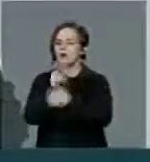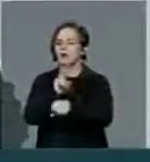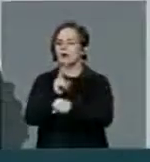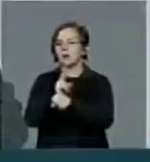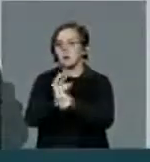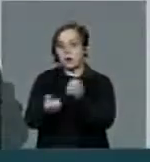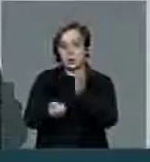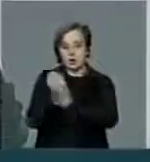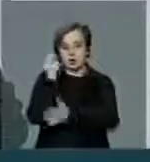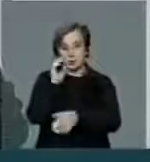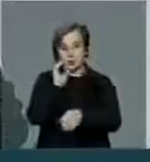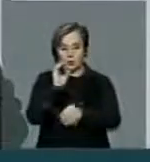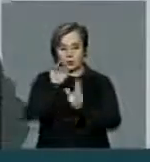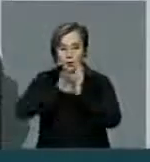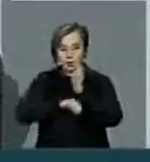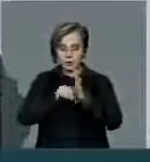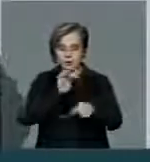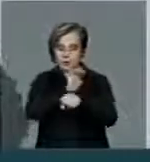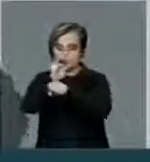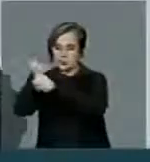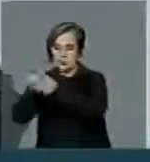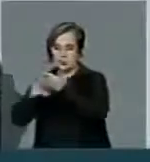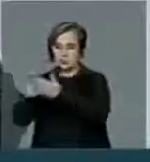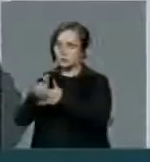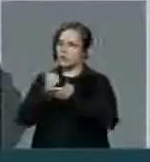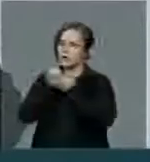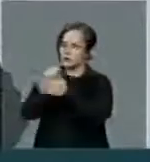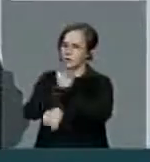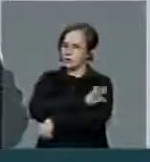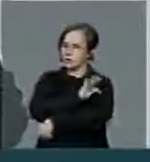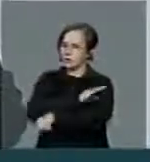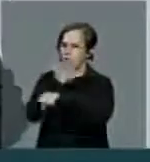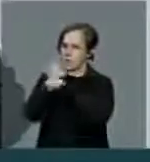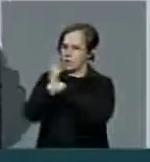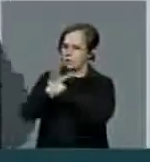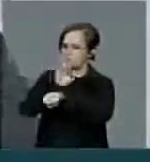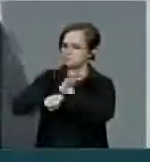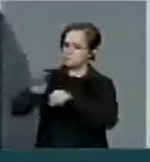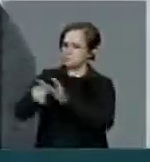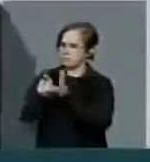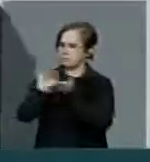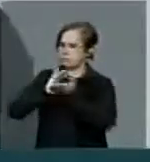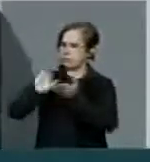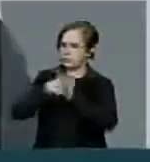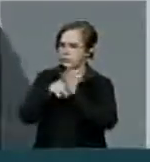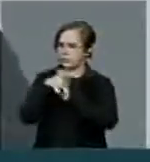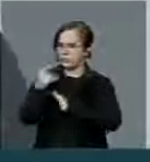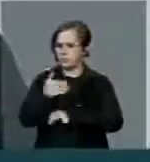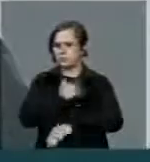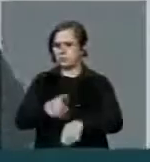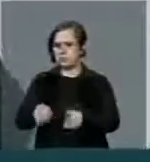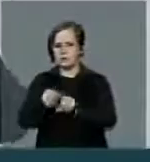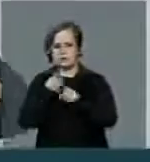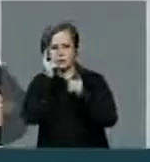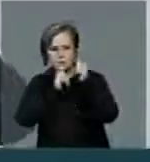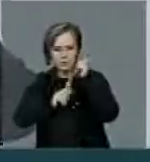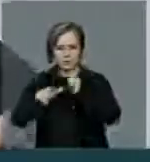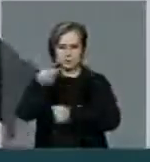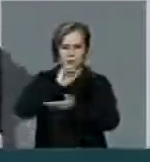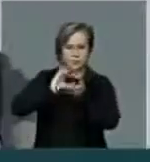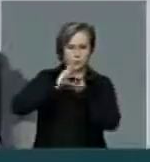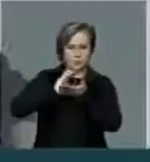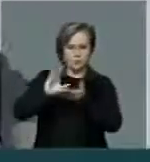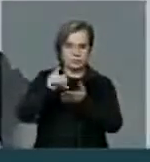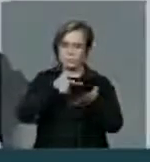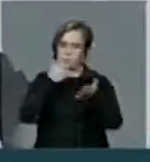do código em cada estado. Com assistência técnica, capacitação, com recursos financeiros naquilo que nós temos capacidade de alocar, e eu vou dar um cenário